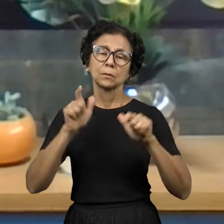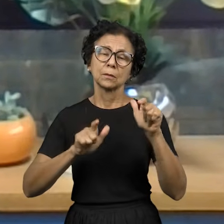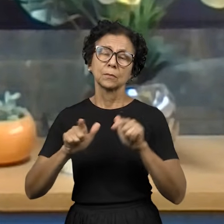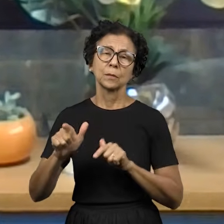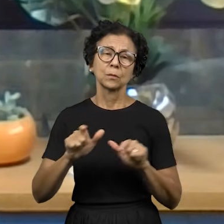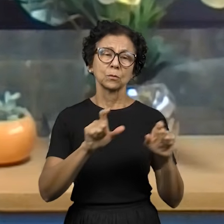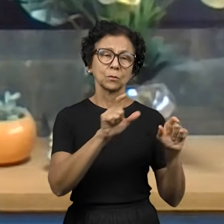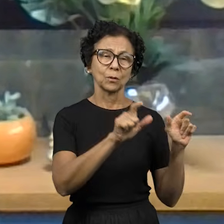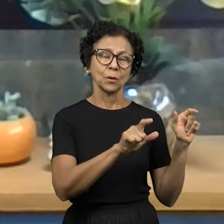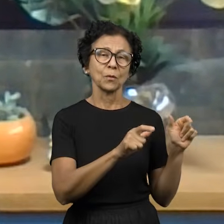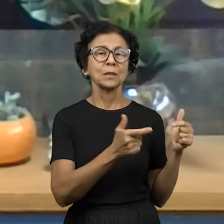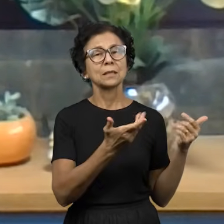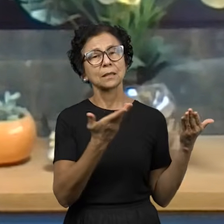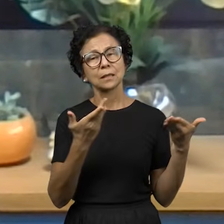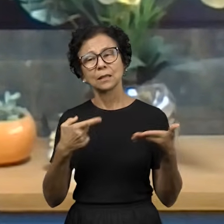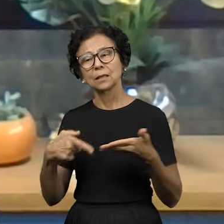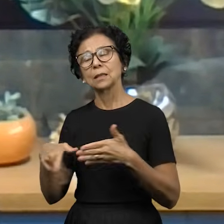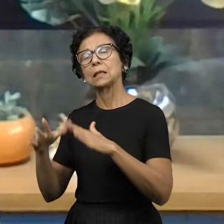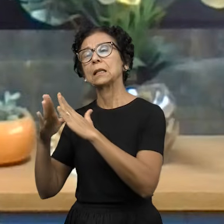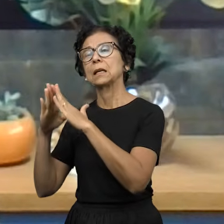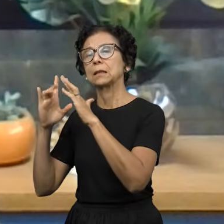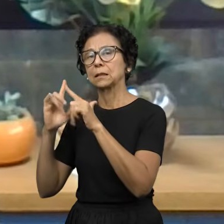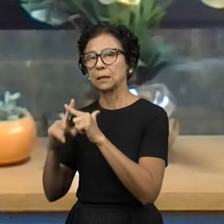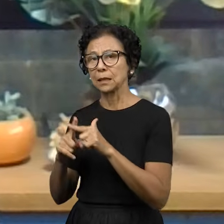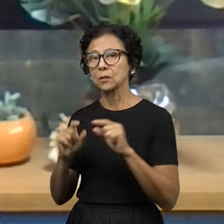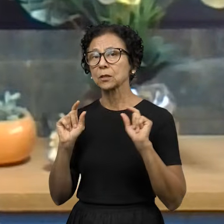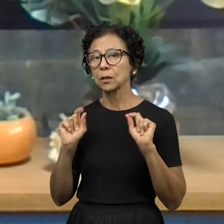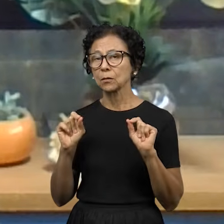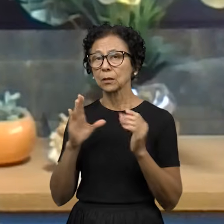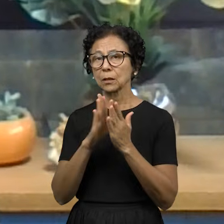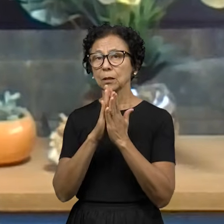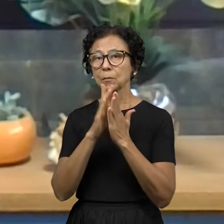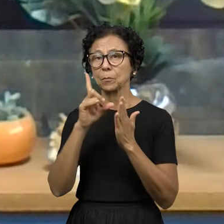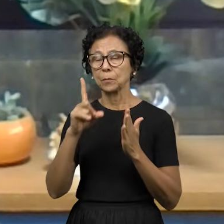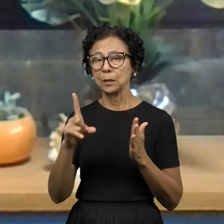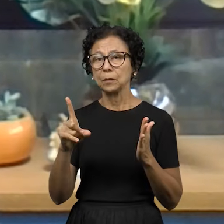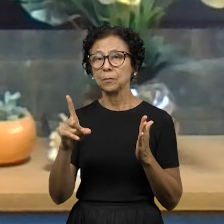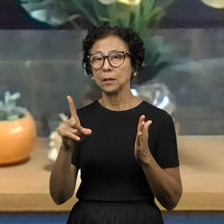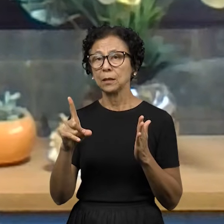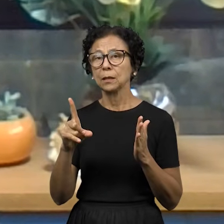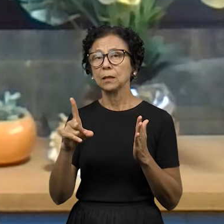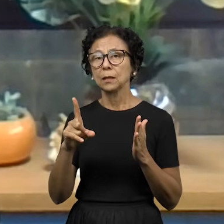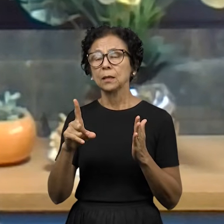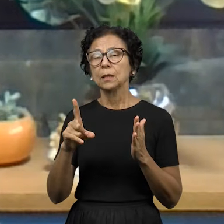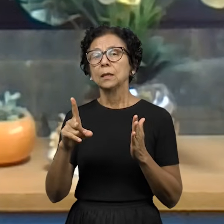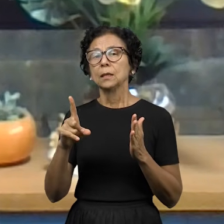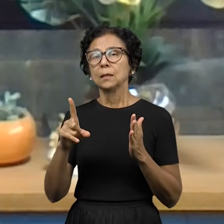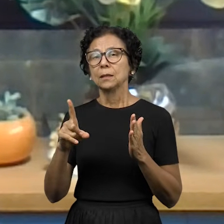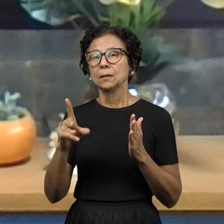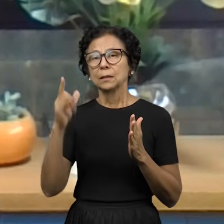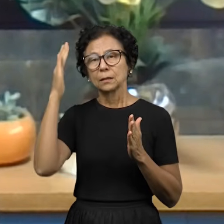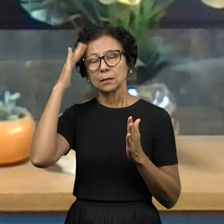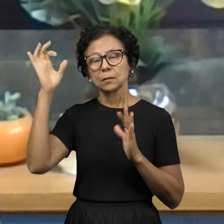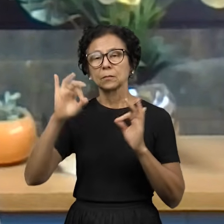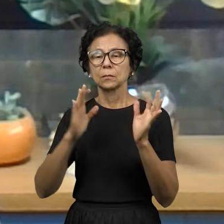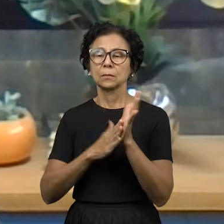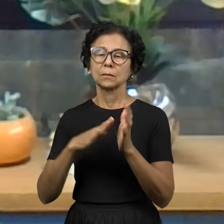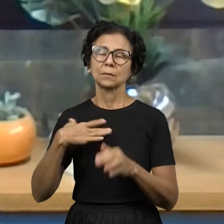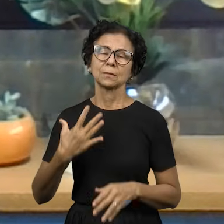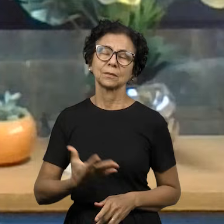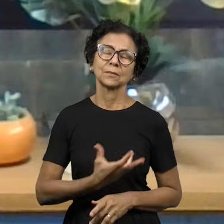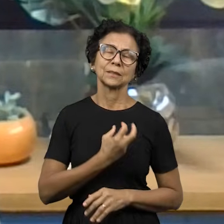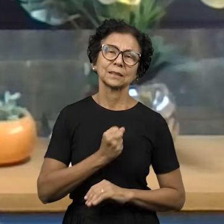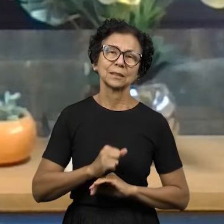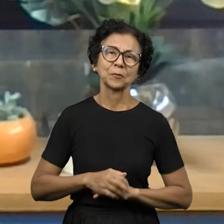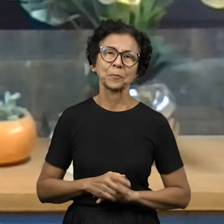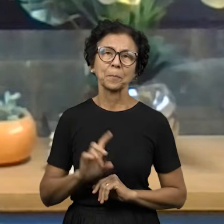que entrarem na igreja, que é o entendimento da palavra, é entender o projeto de salvação do nosso Deus. Então, aguardo os